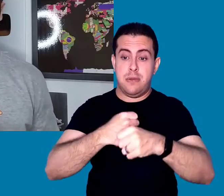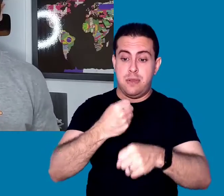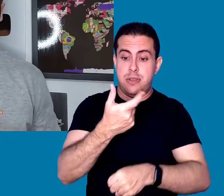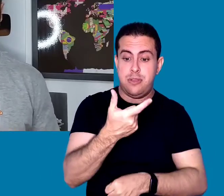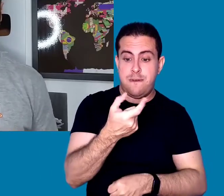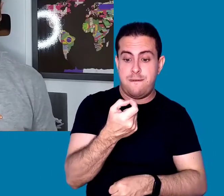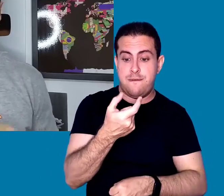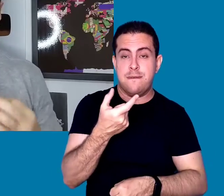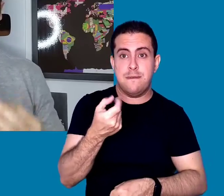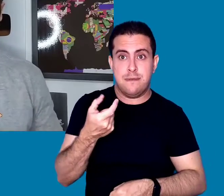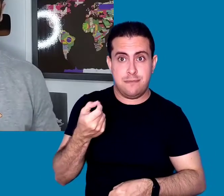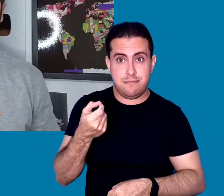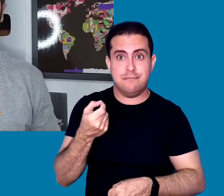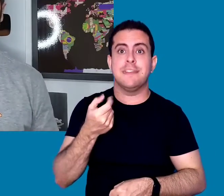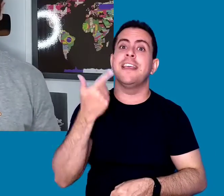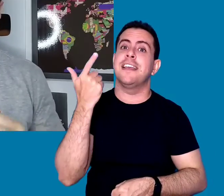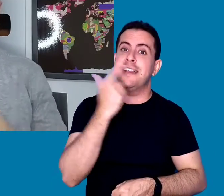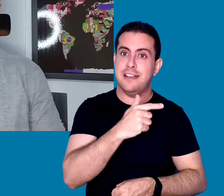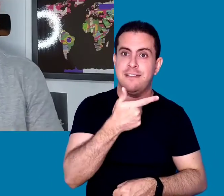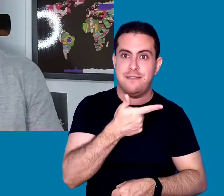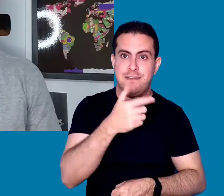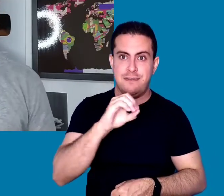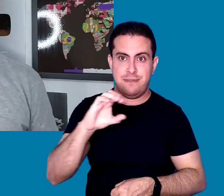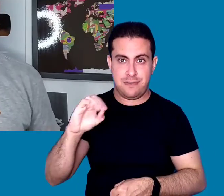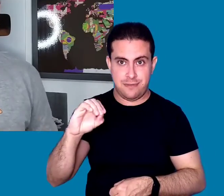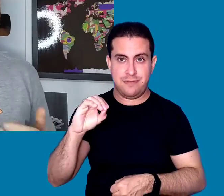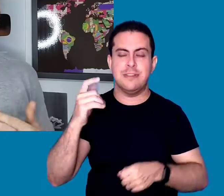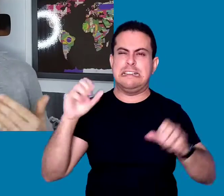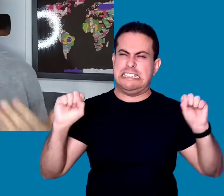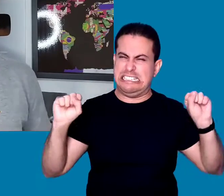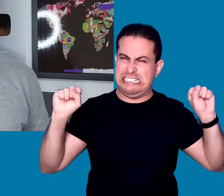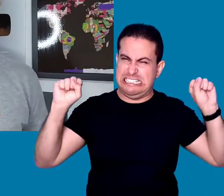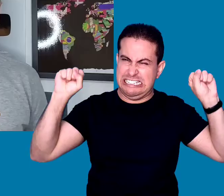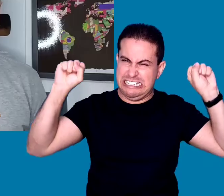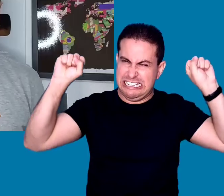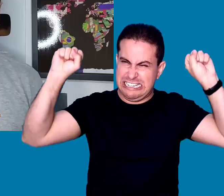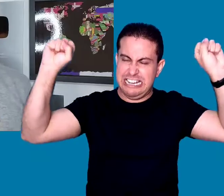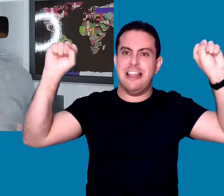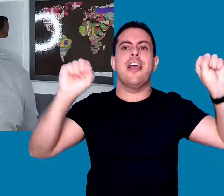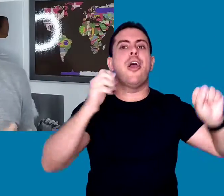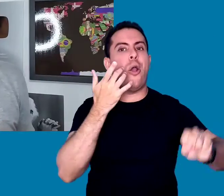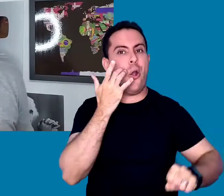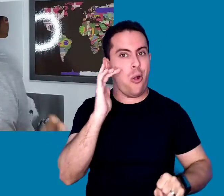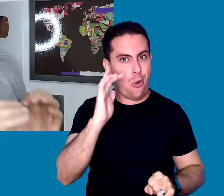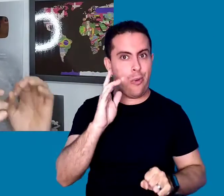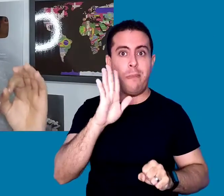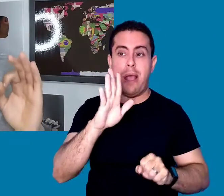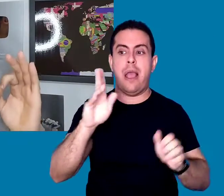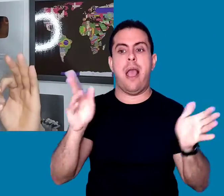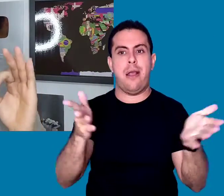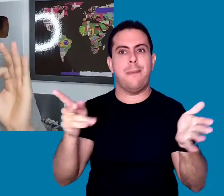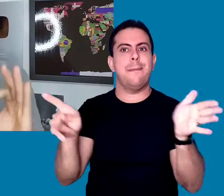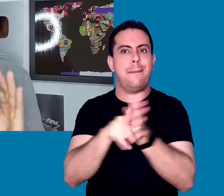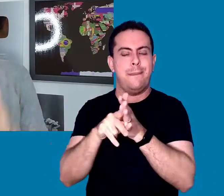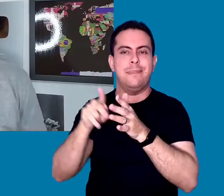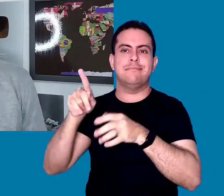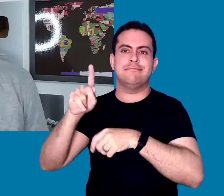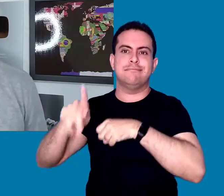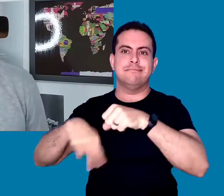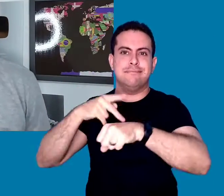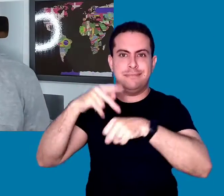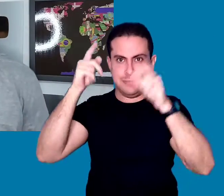fato, ganhando ouro no levantamento de peso, só que dessa vez como cidadão grego. Inclusive já teve um fato um